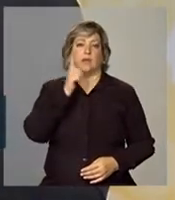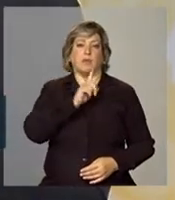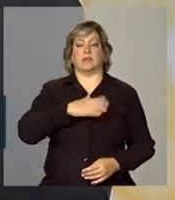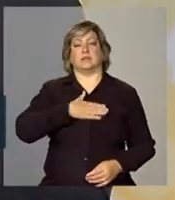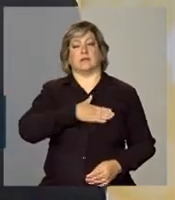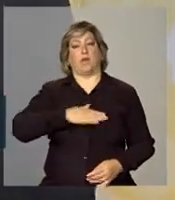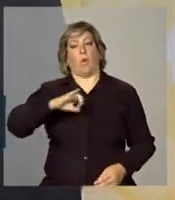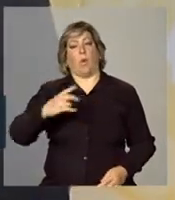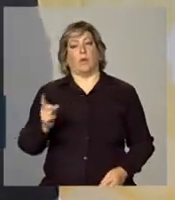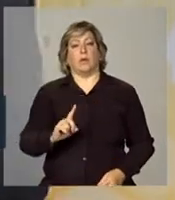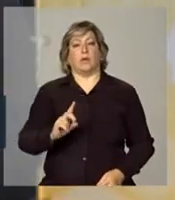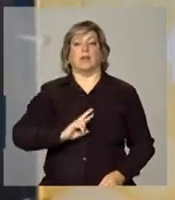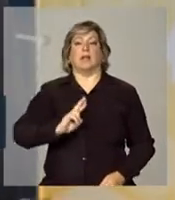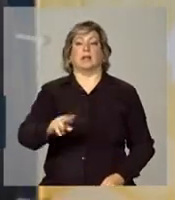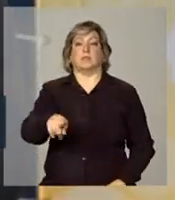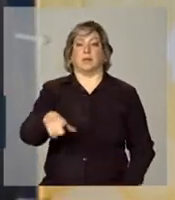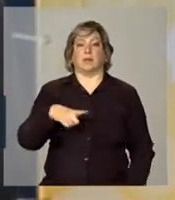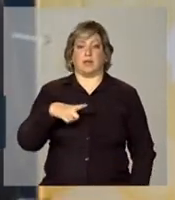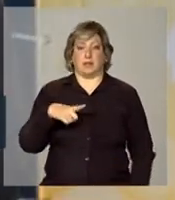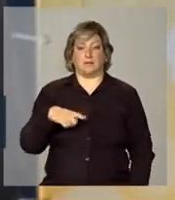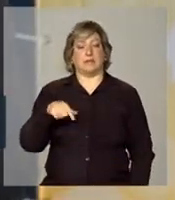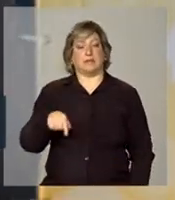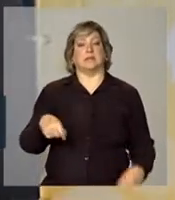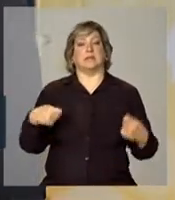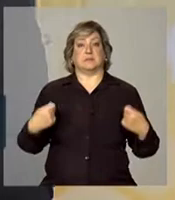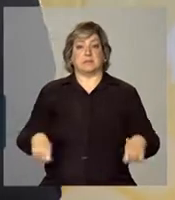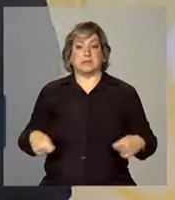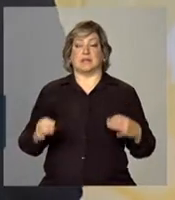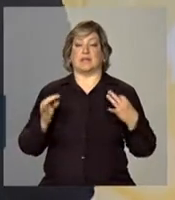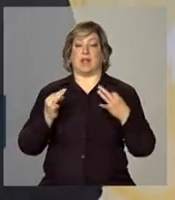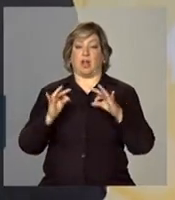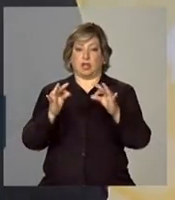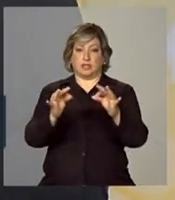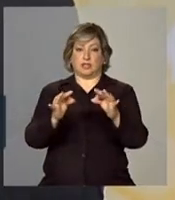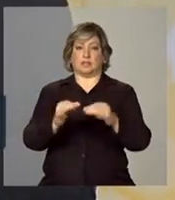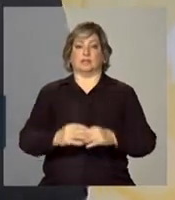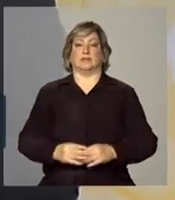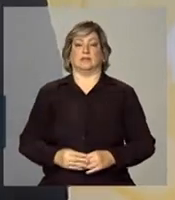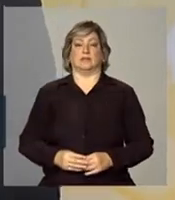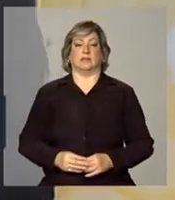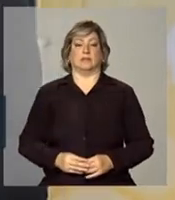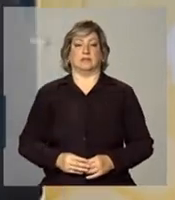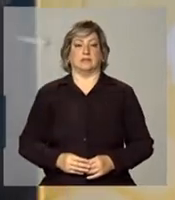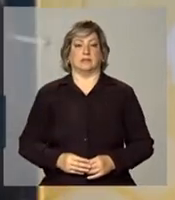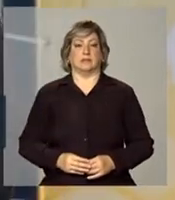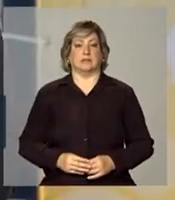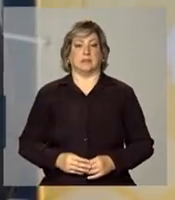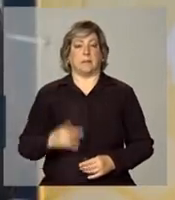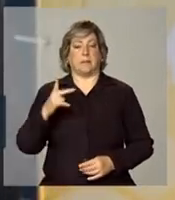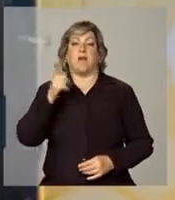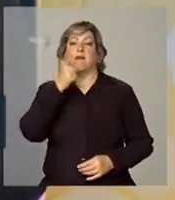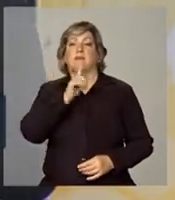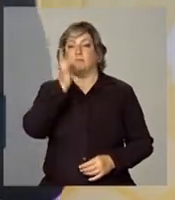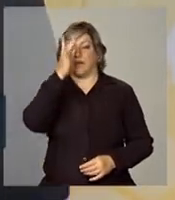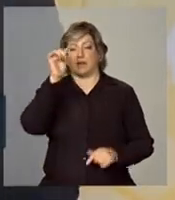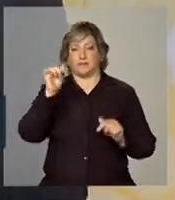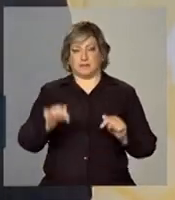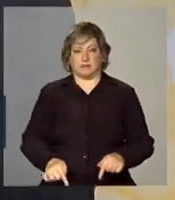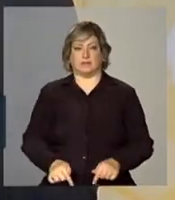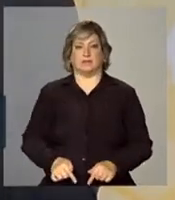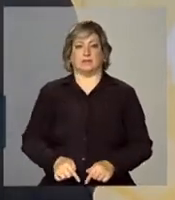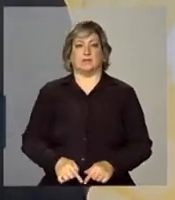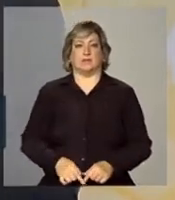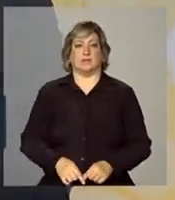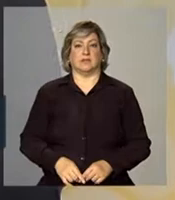resposta obtida. Então, isso requer um investimento tecnológico para essas facilidades. Também